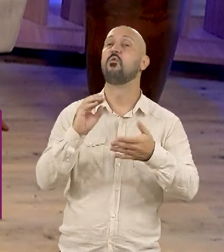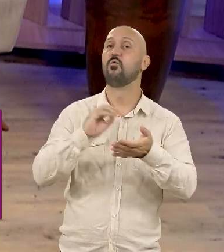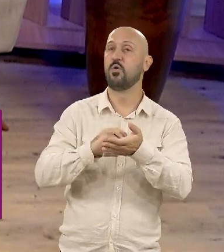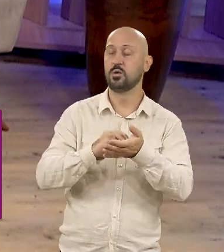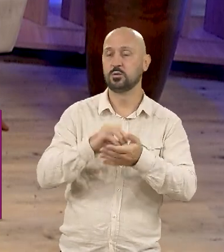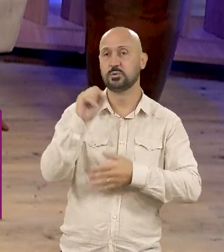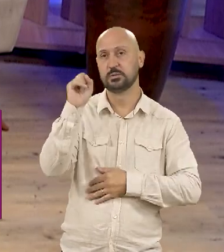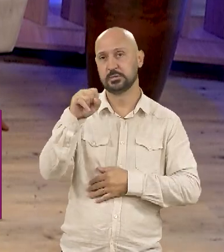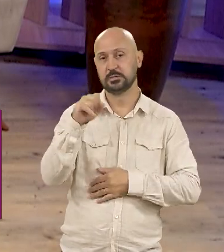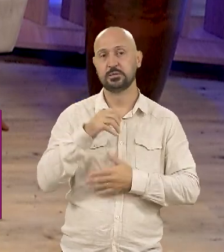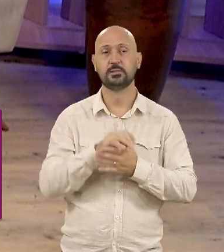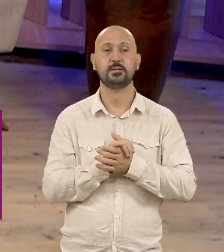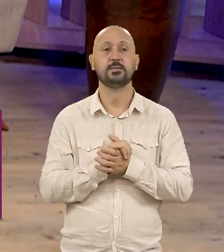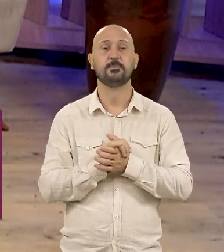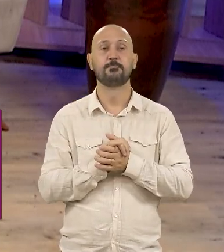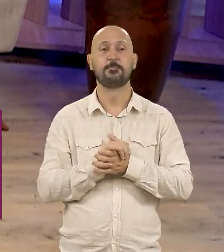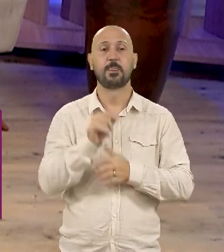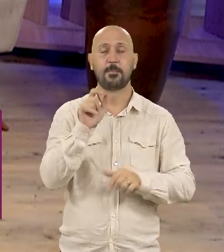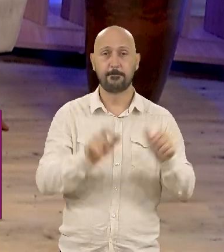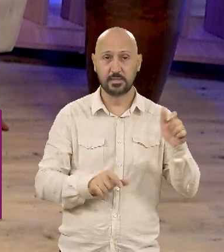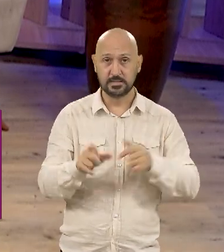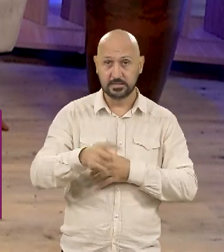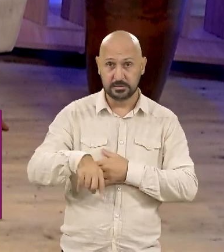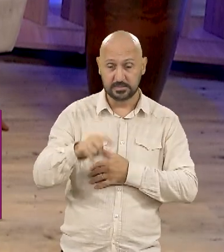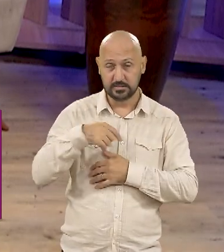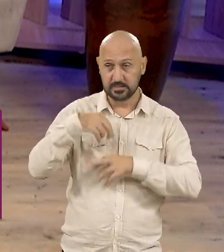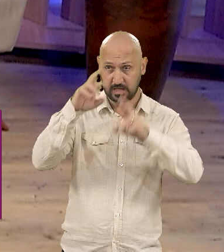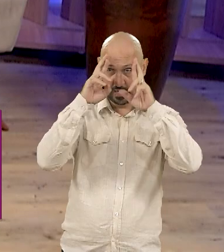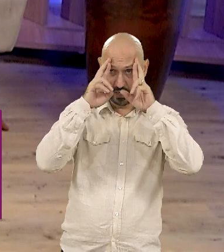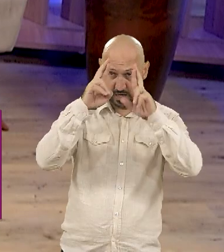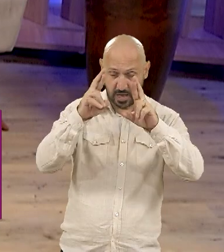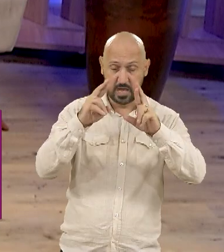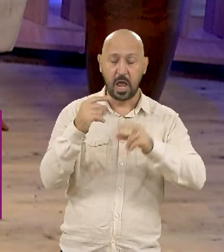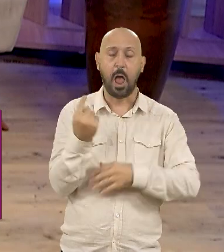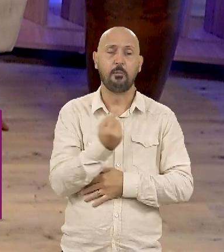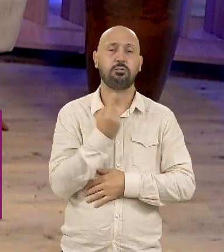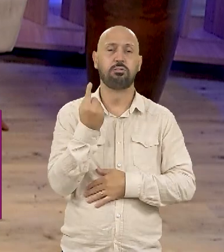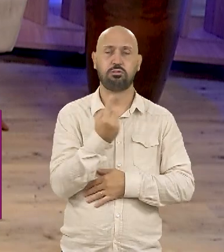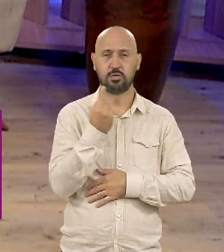respeita muito a singularidade de cada um, né? Mas algo